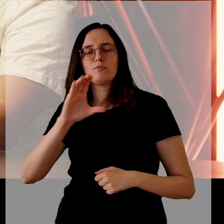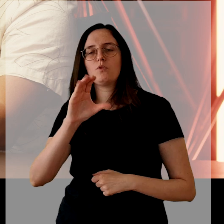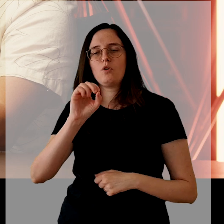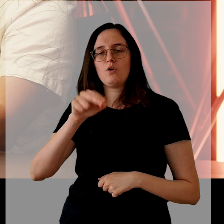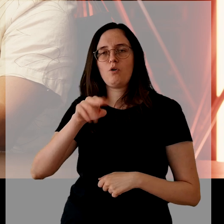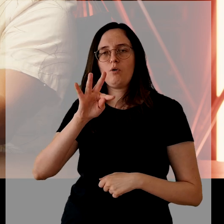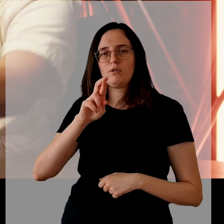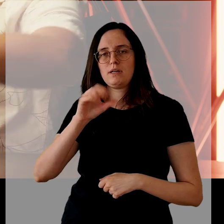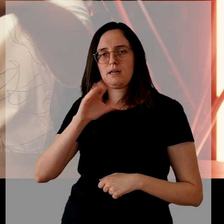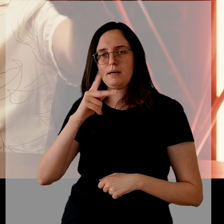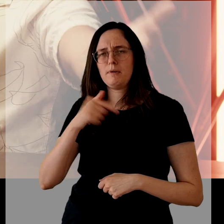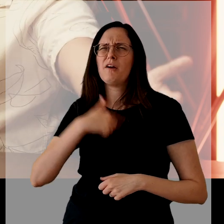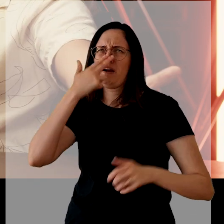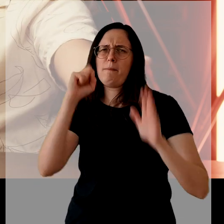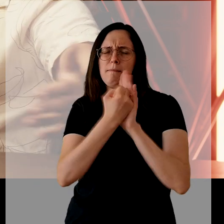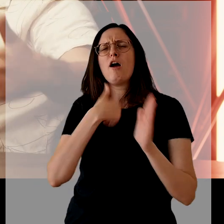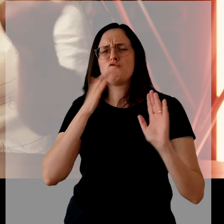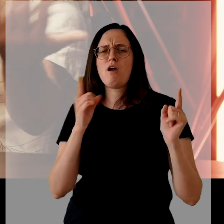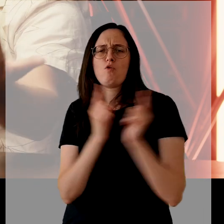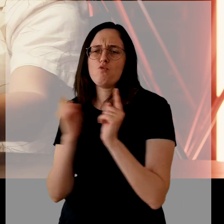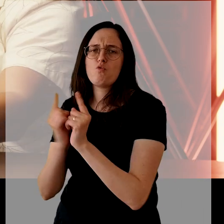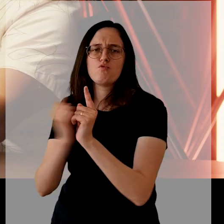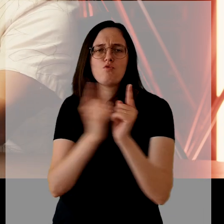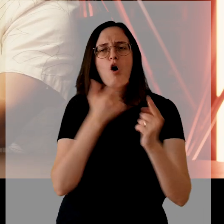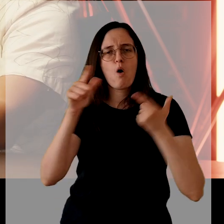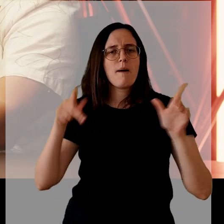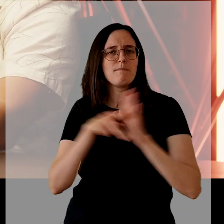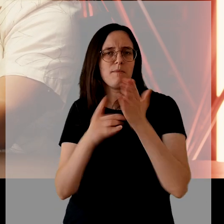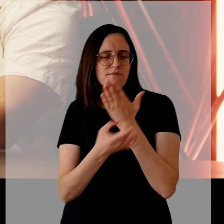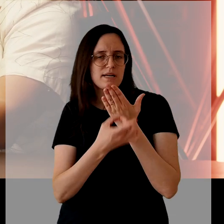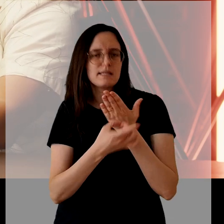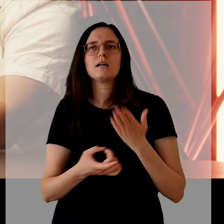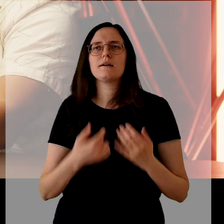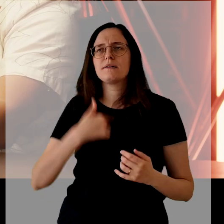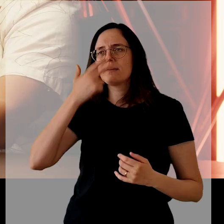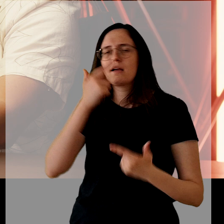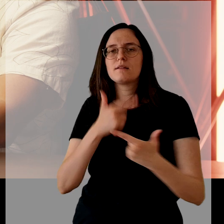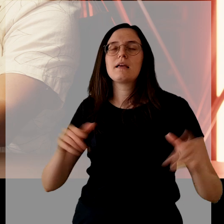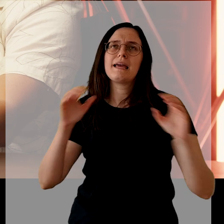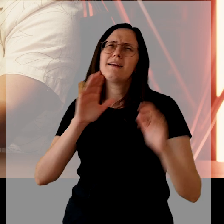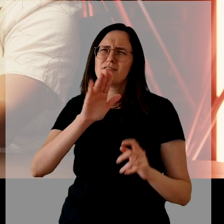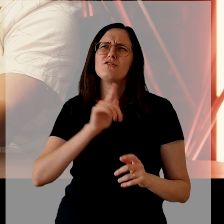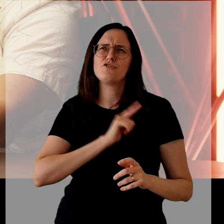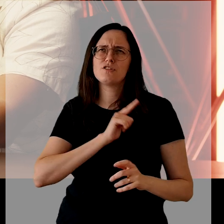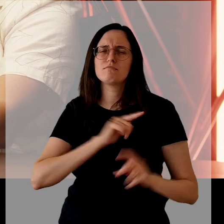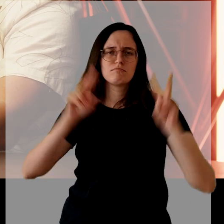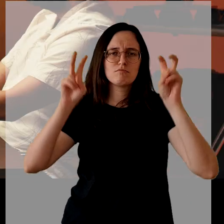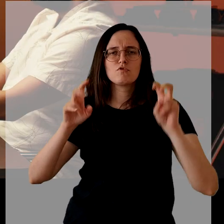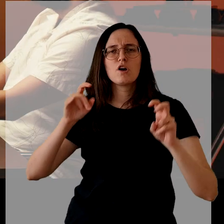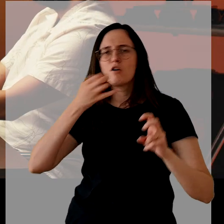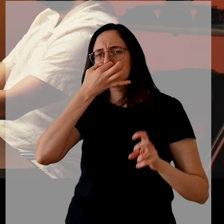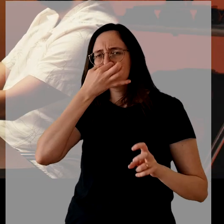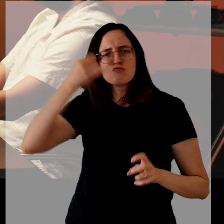que é um pouco o marco. Eu já tinha feito vários curtas de ficção antes, não tinha ainda nenhum longo. Eu tinha o Touro. O